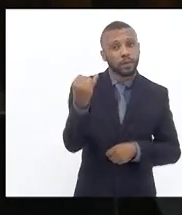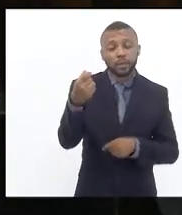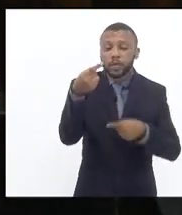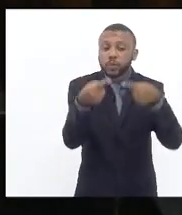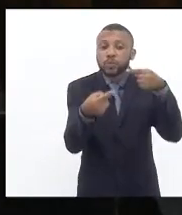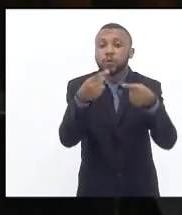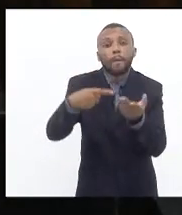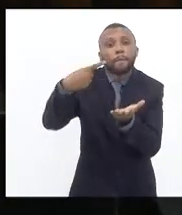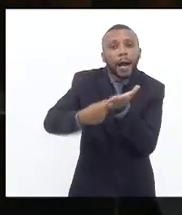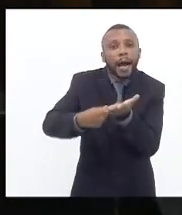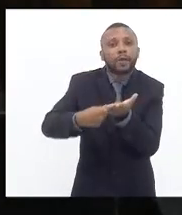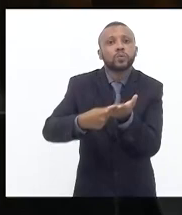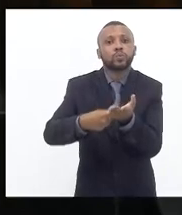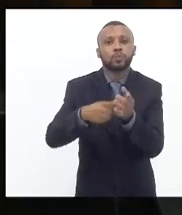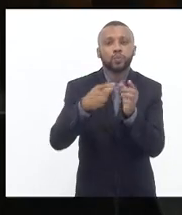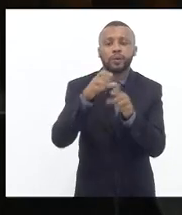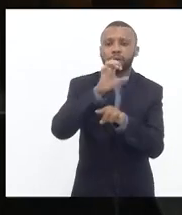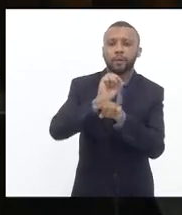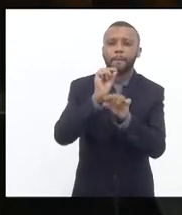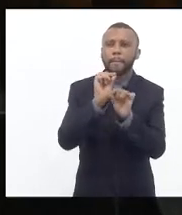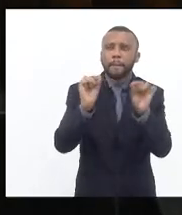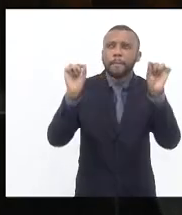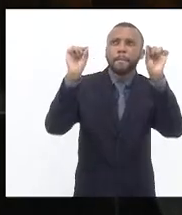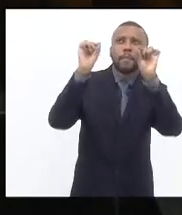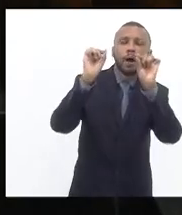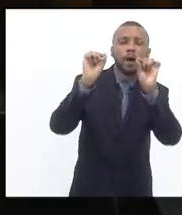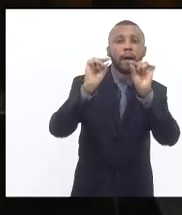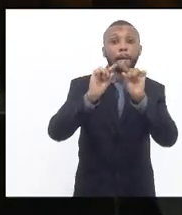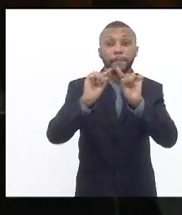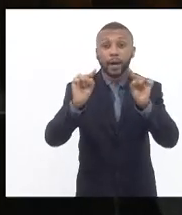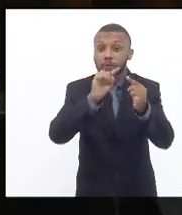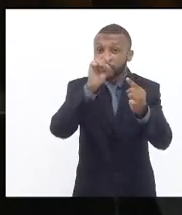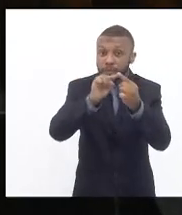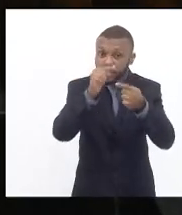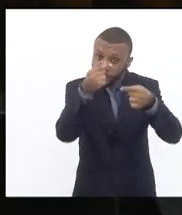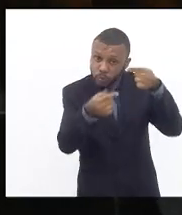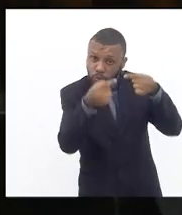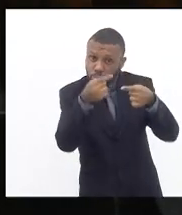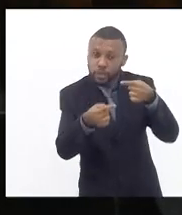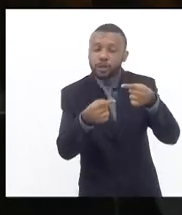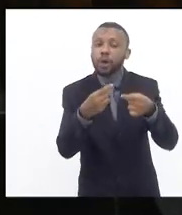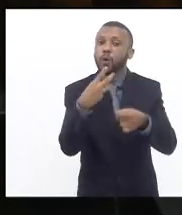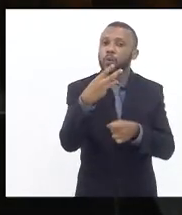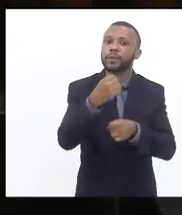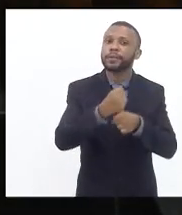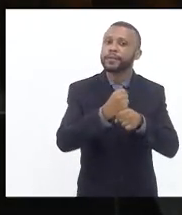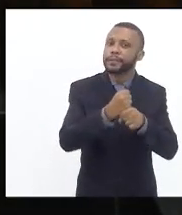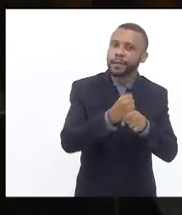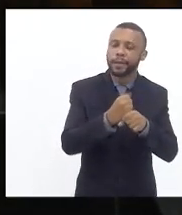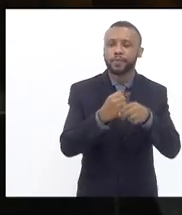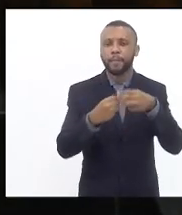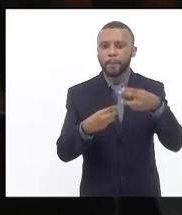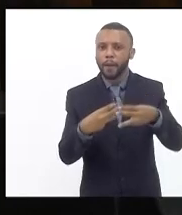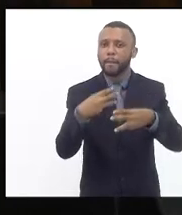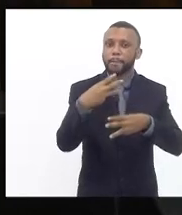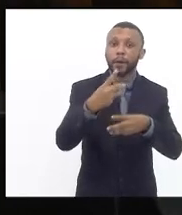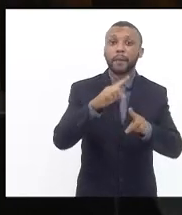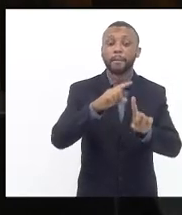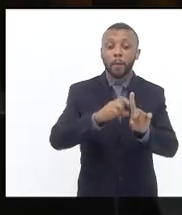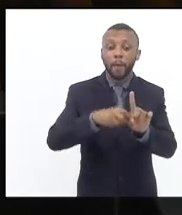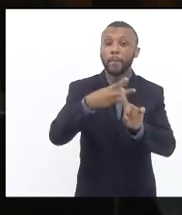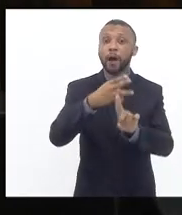essa audiência visava discutir triênio visava discutir o adicional por tempo de serviço